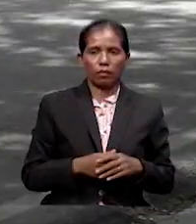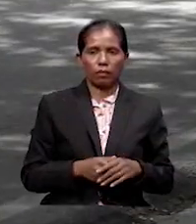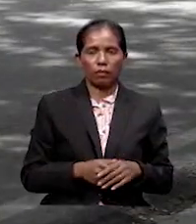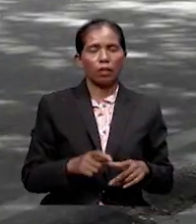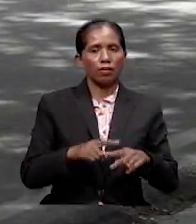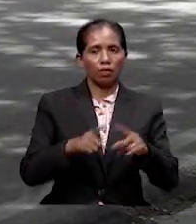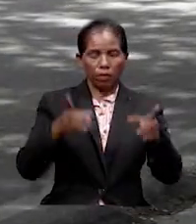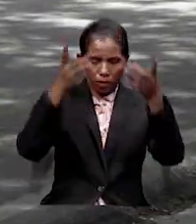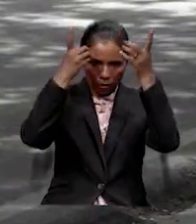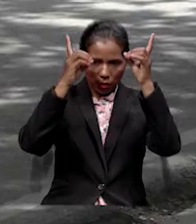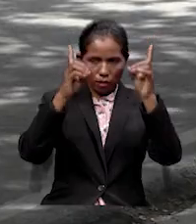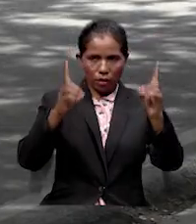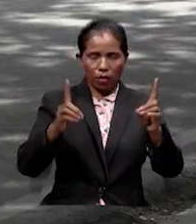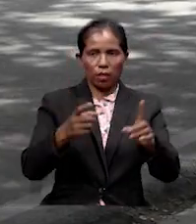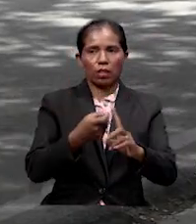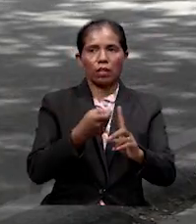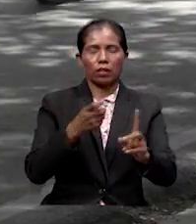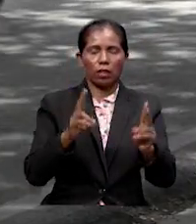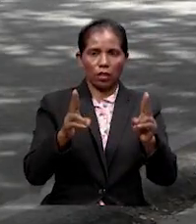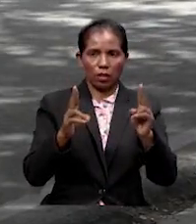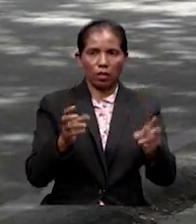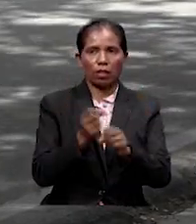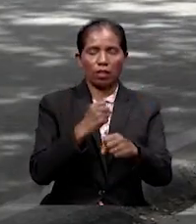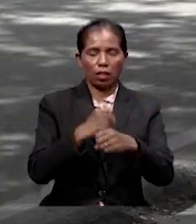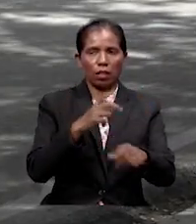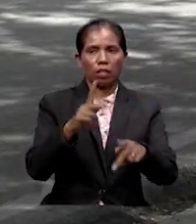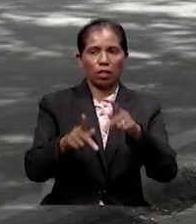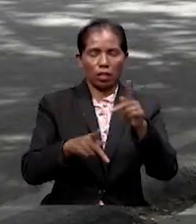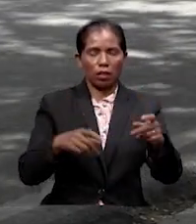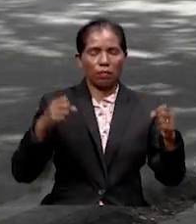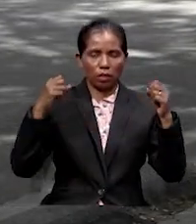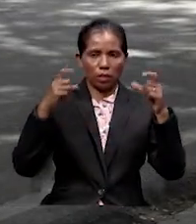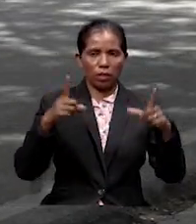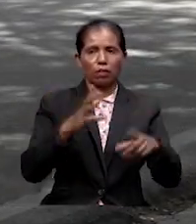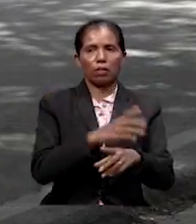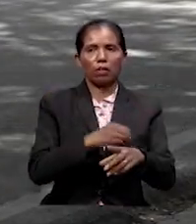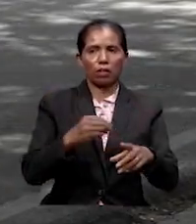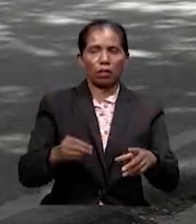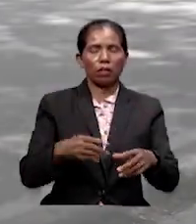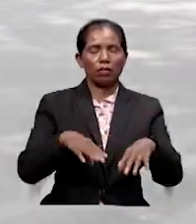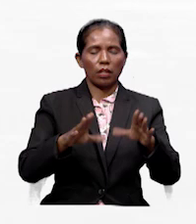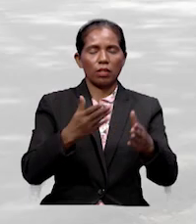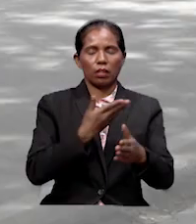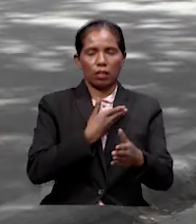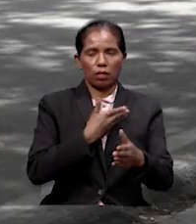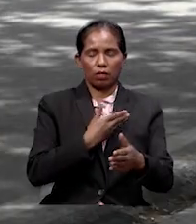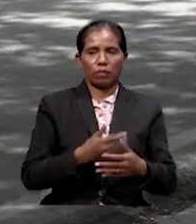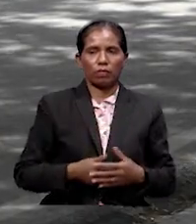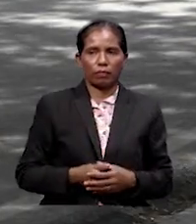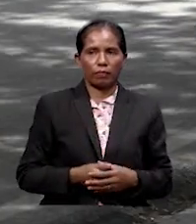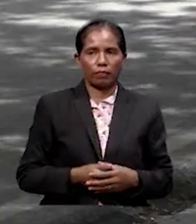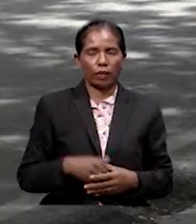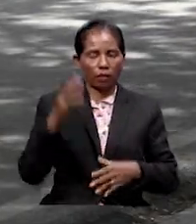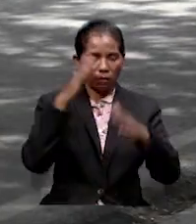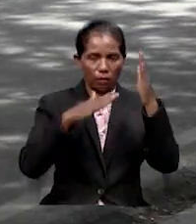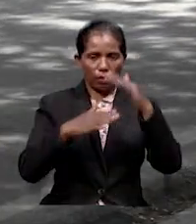Maibe desizan ida ne mai laish liu no halo komunida di paniku posa saan foling nebe sae. Ha foin problema